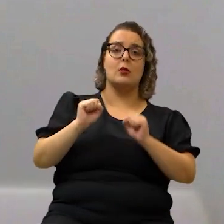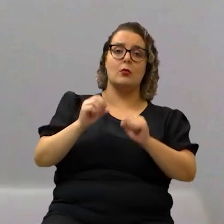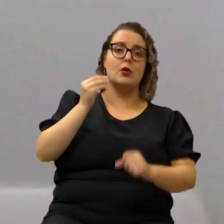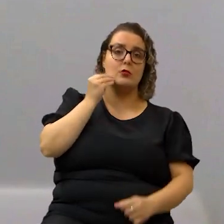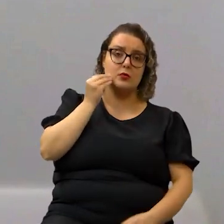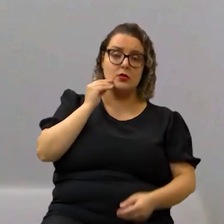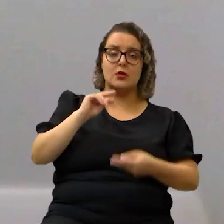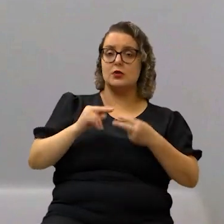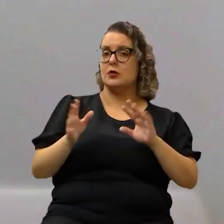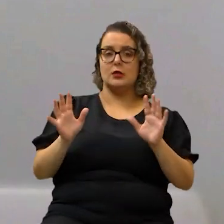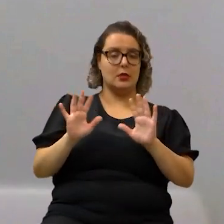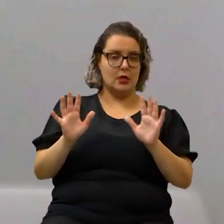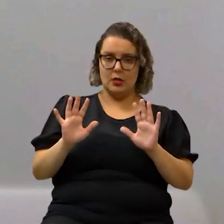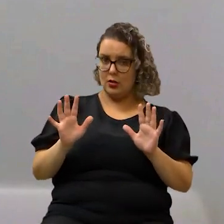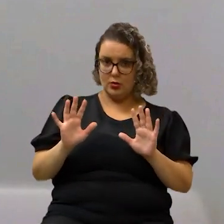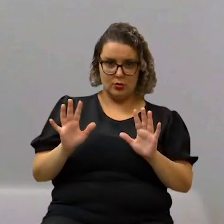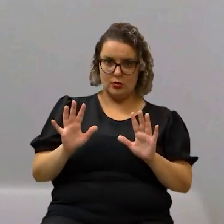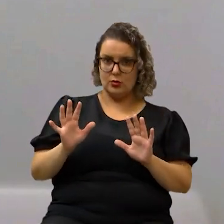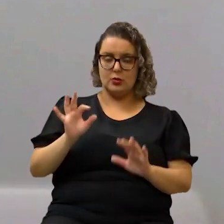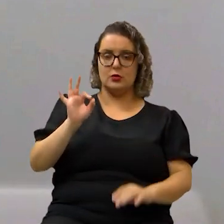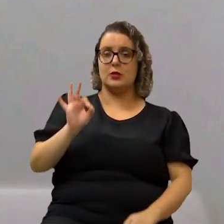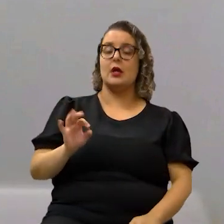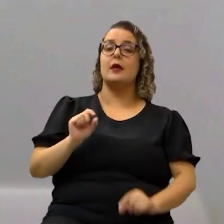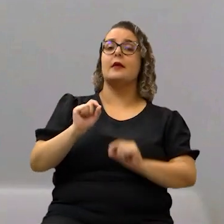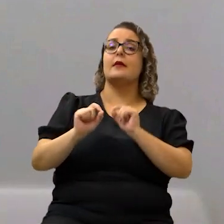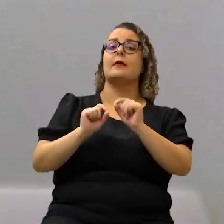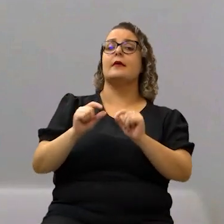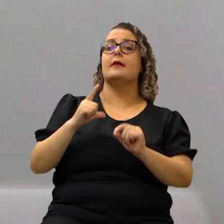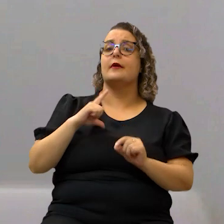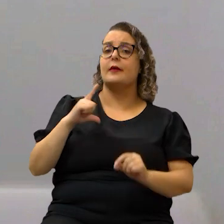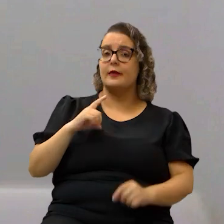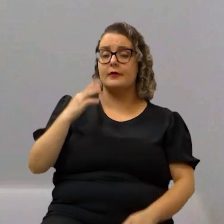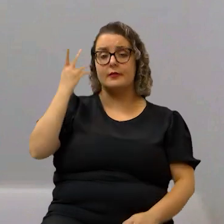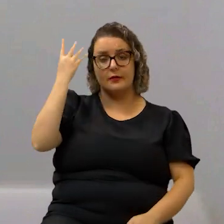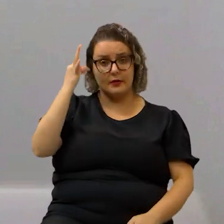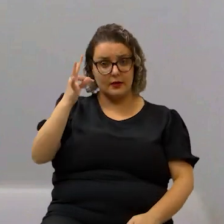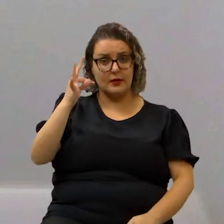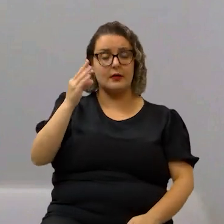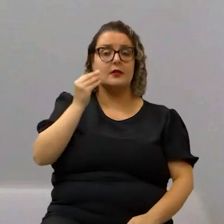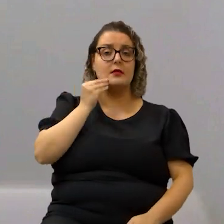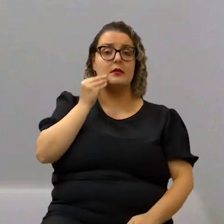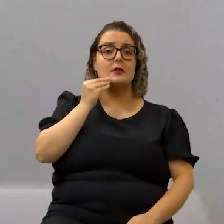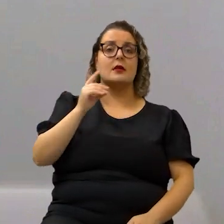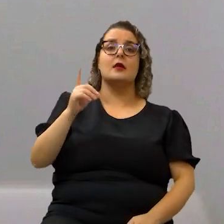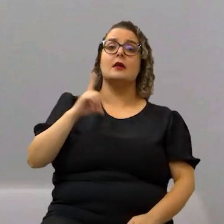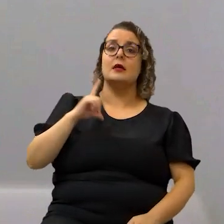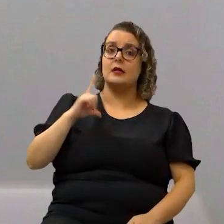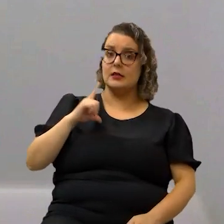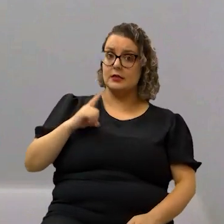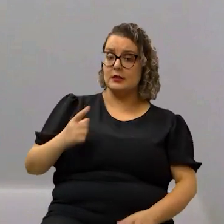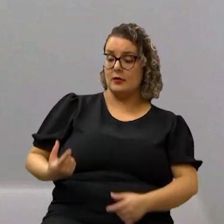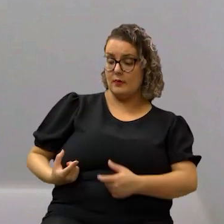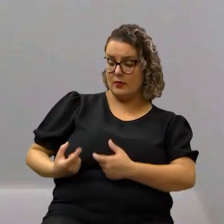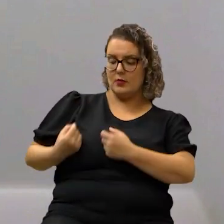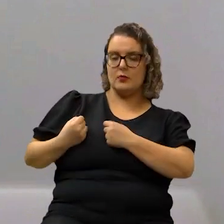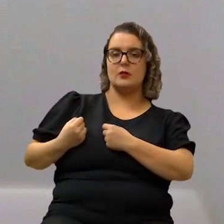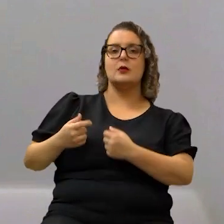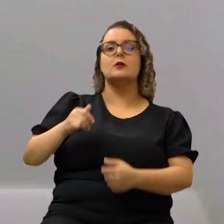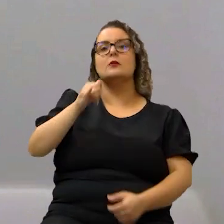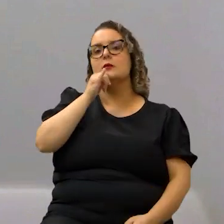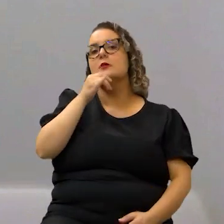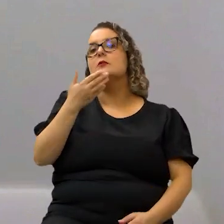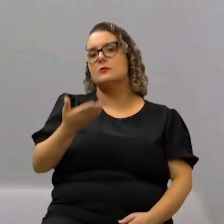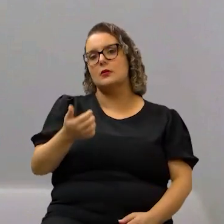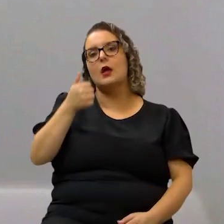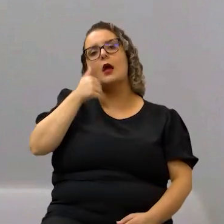teste genético. Não. Assim não dá certo. Quem tem teoricamente que testar é quem teve o câncer de mama. Então, nesse